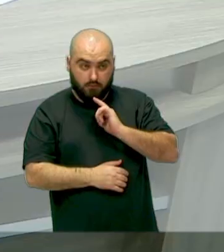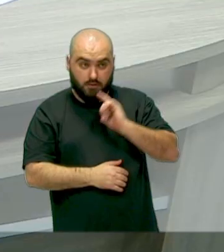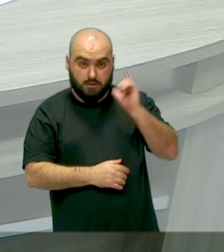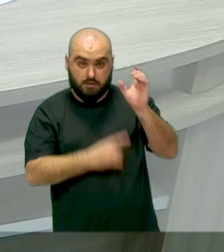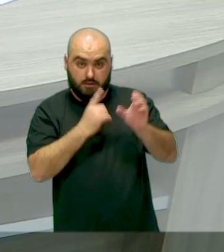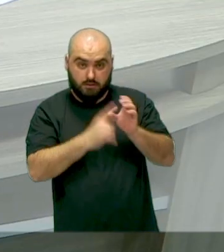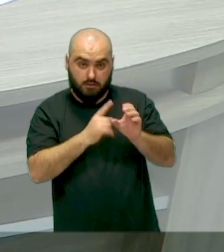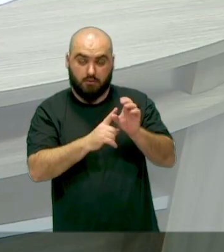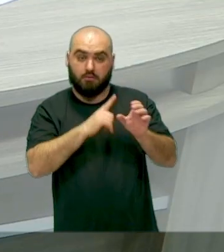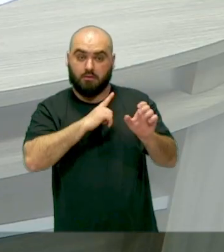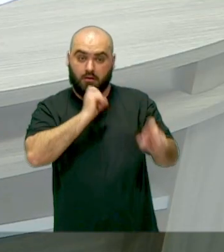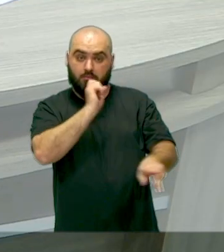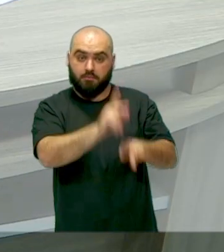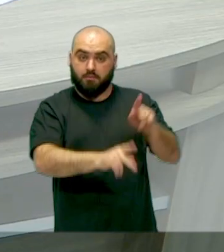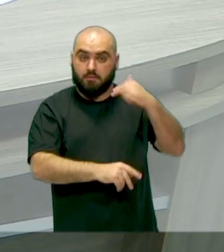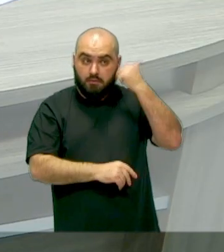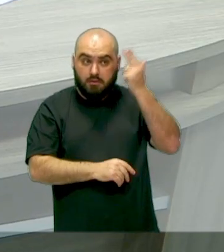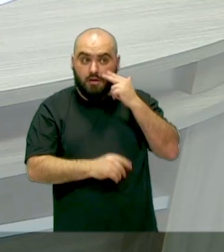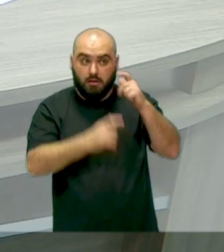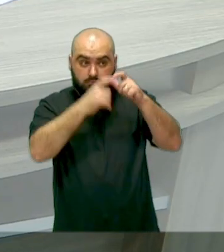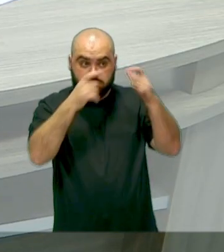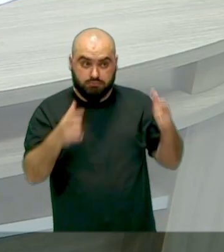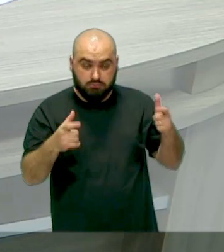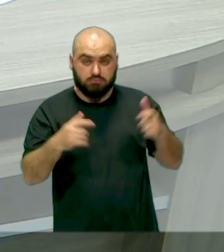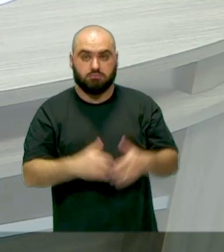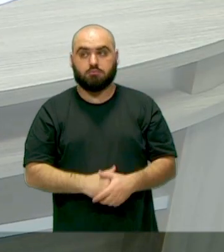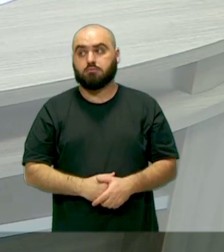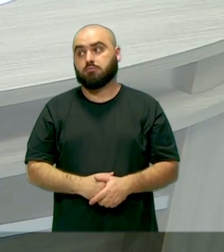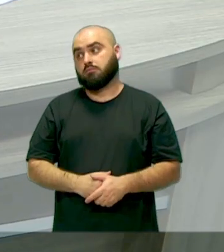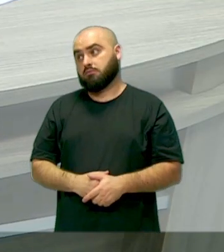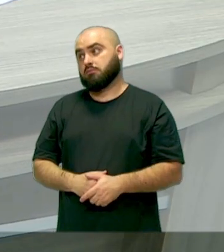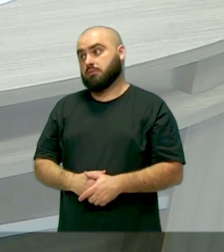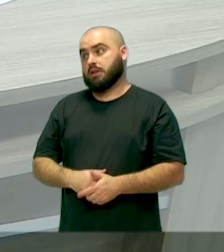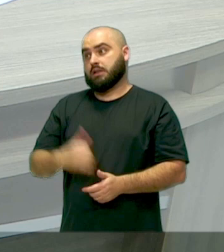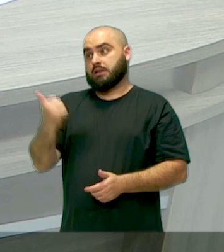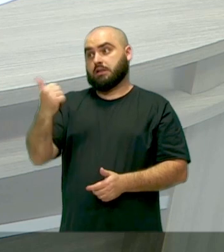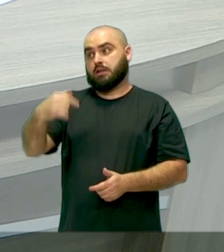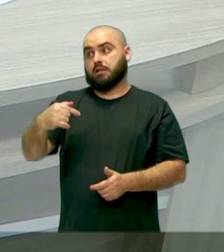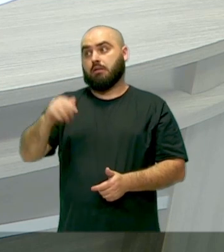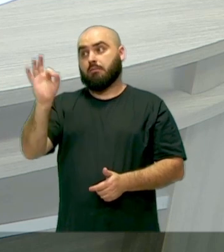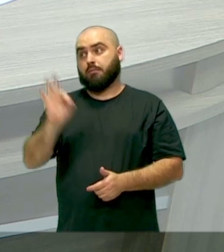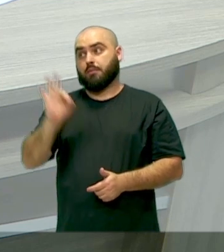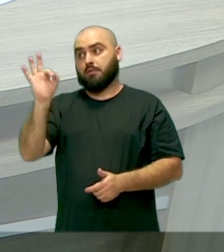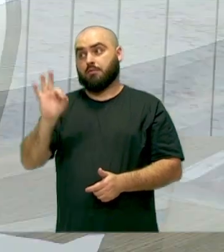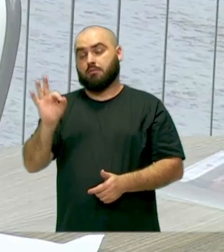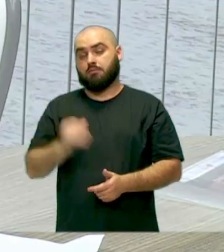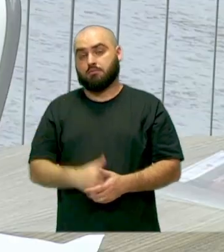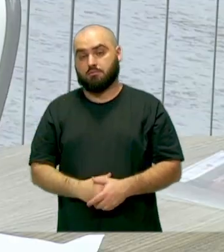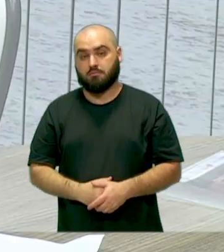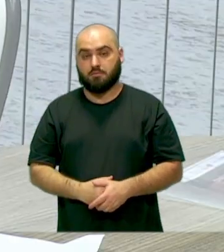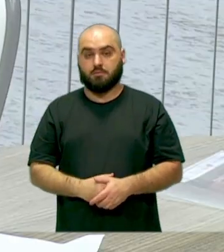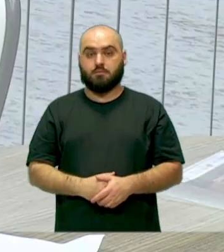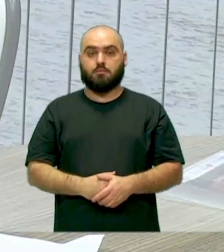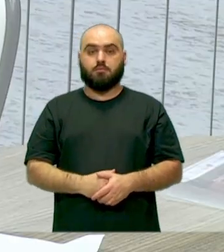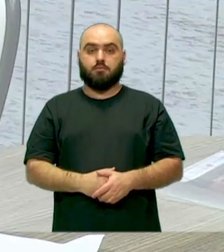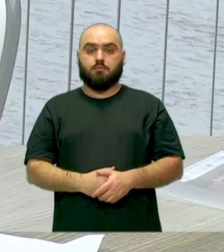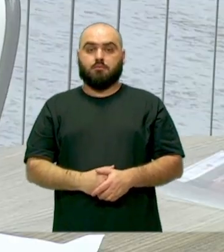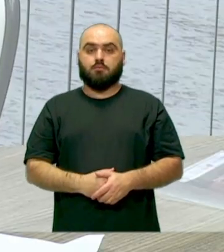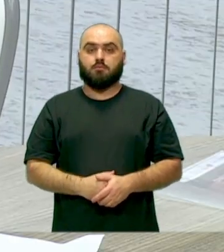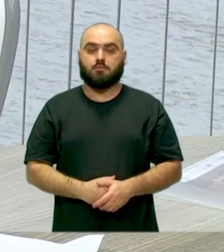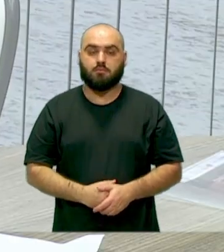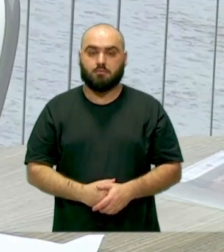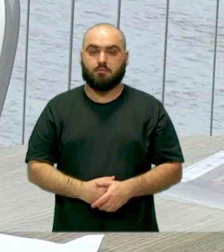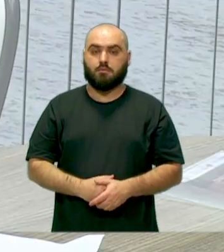cidade que tem uma população negra grande. Como eu te digo, são 17%, uma mão de obra que